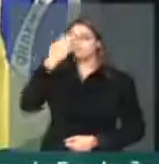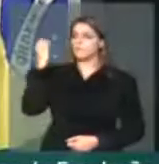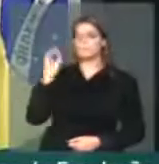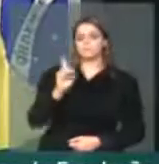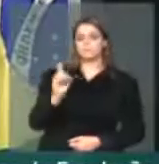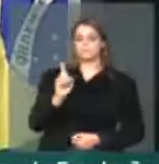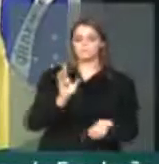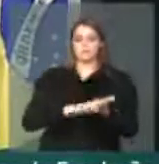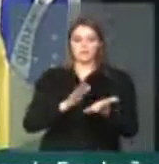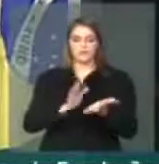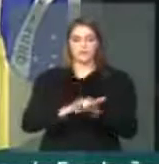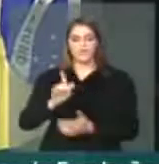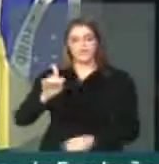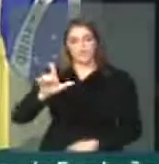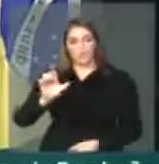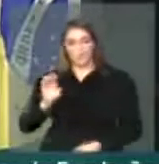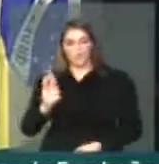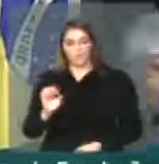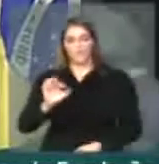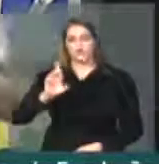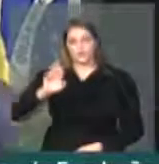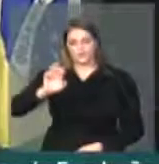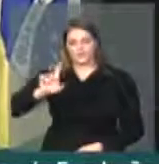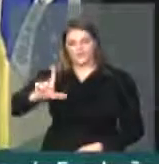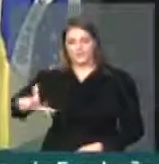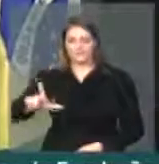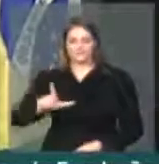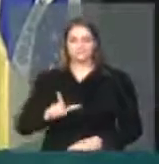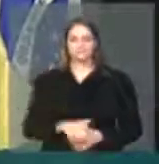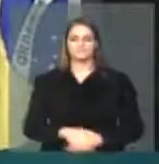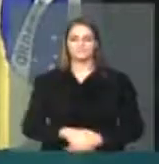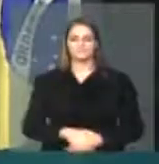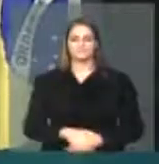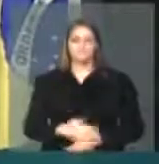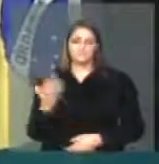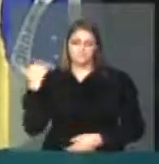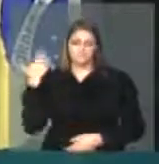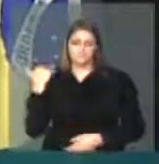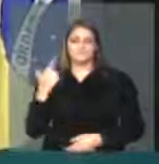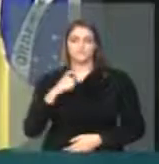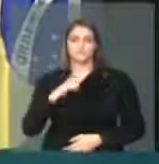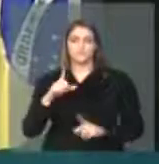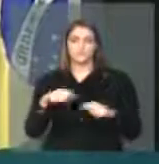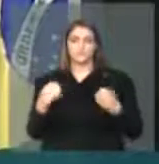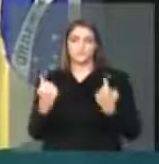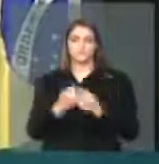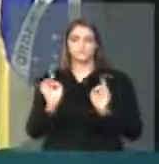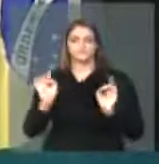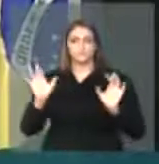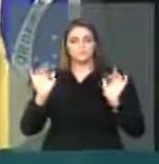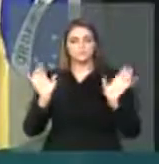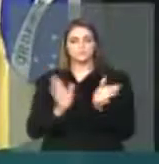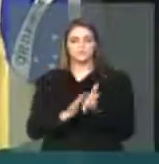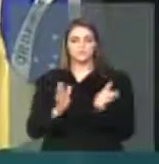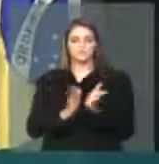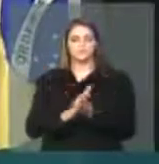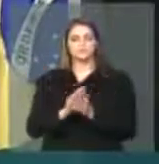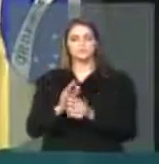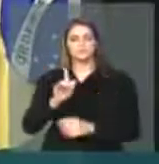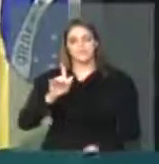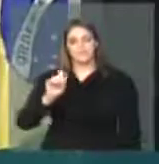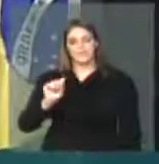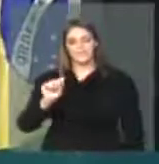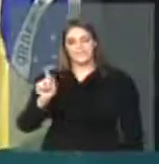oportuno registrar que em 2009 realizamos sessão solene para homenagear 90 anos do jornal Gazeta do Povo, do Grupo Paranense